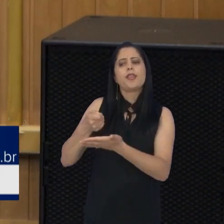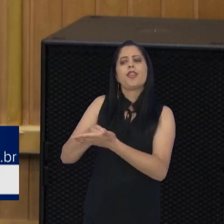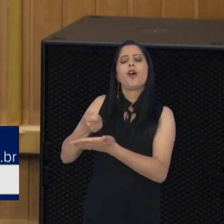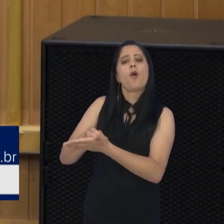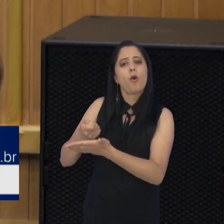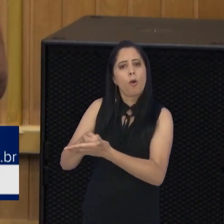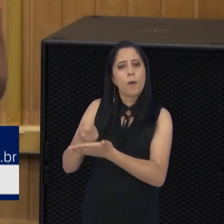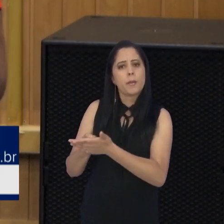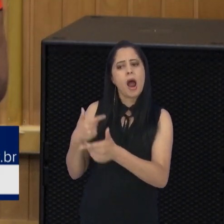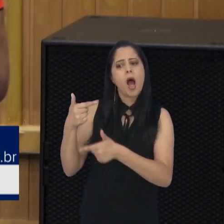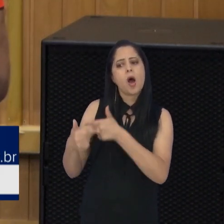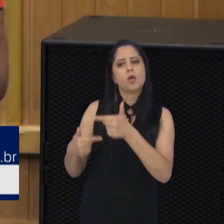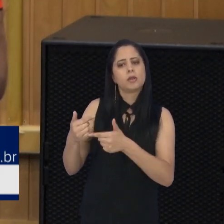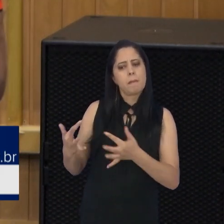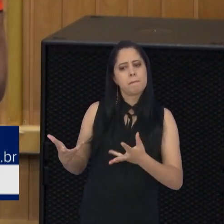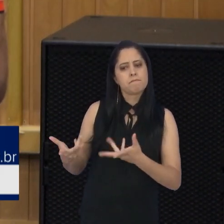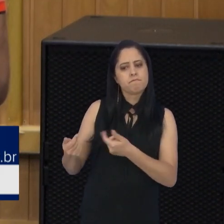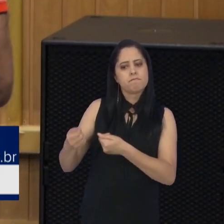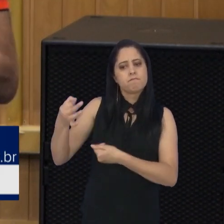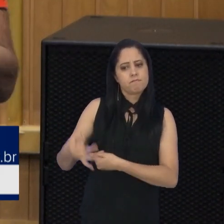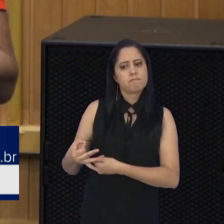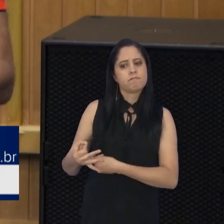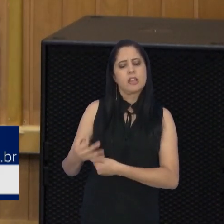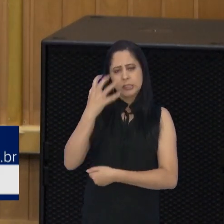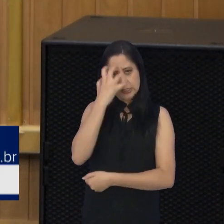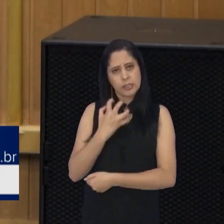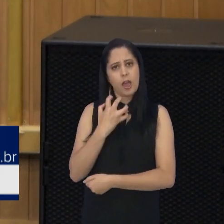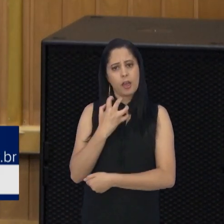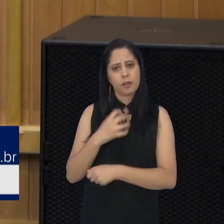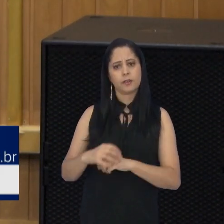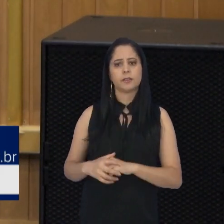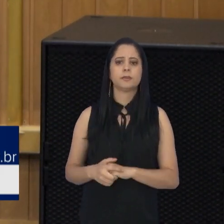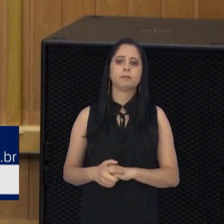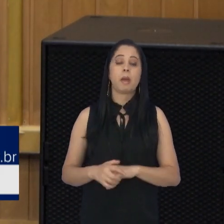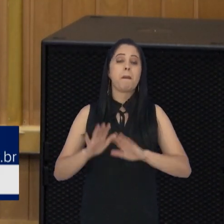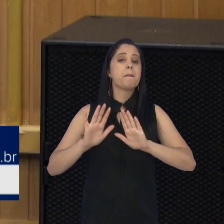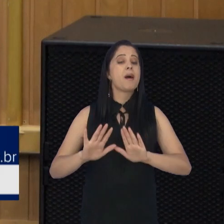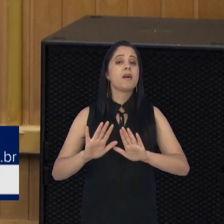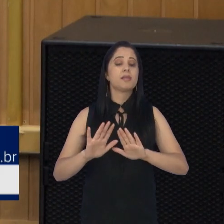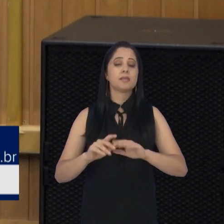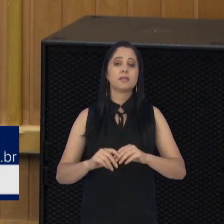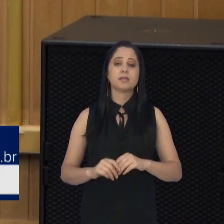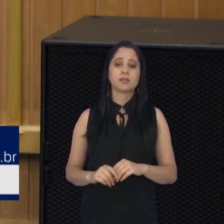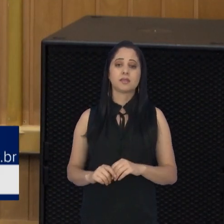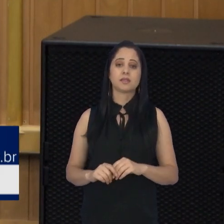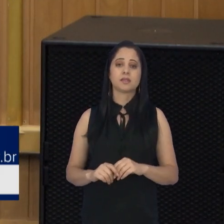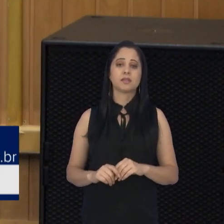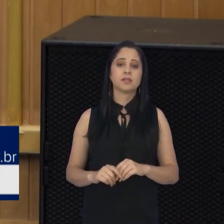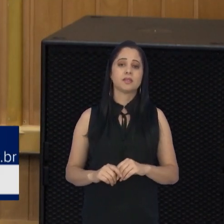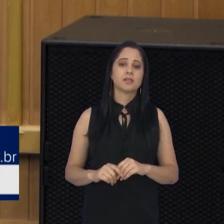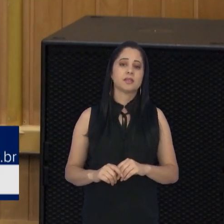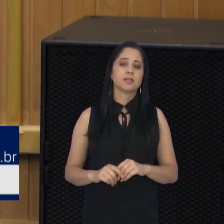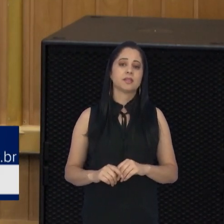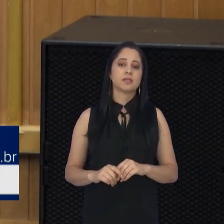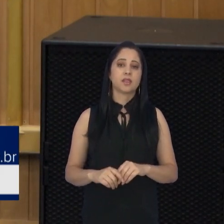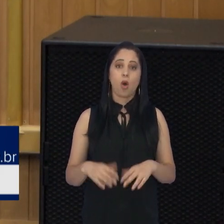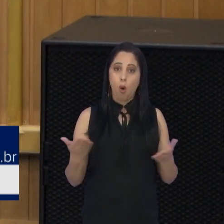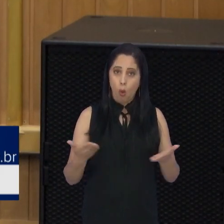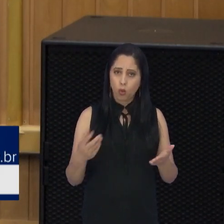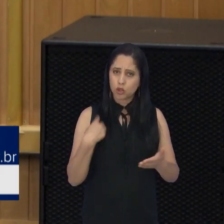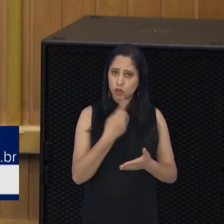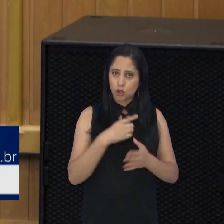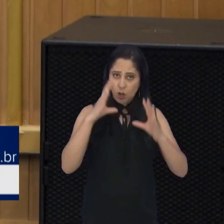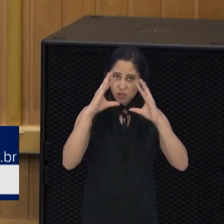um trabalho realmente sério a se fazer, mas acho que o que nós estamos fazendo nessa noite